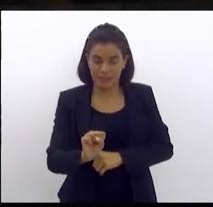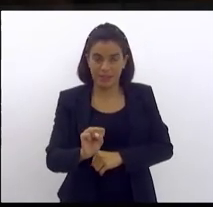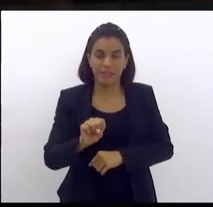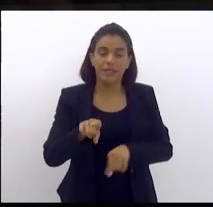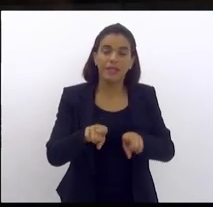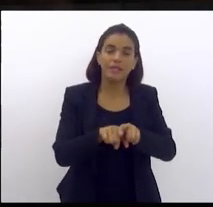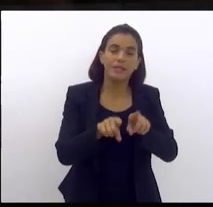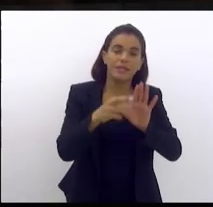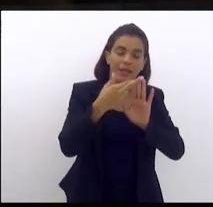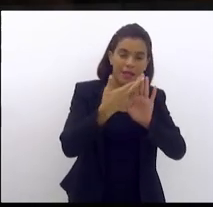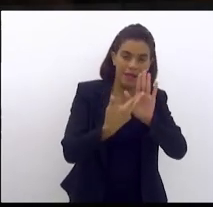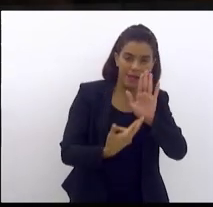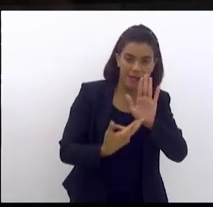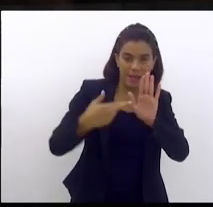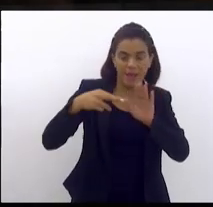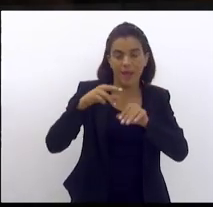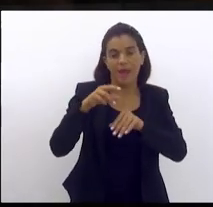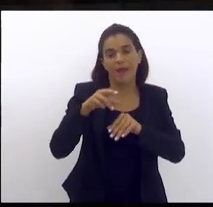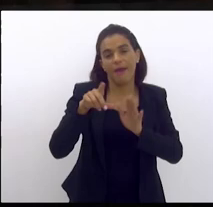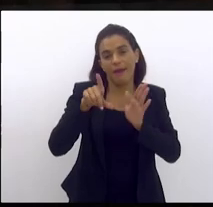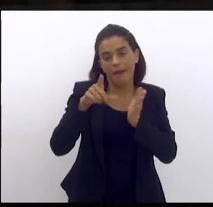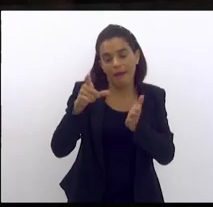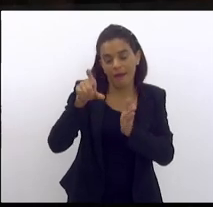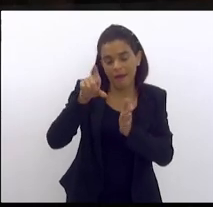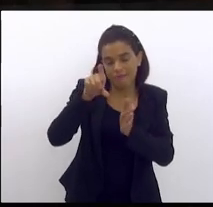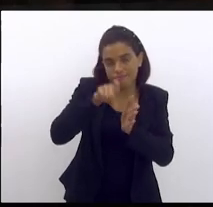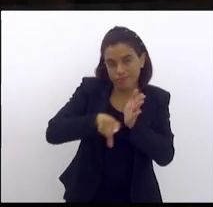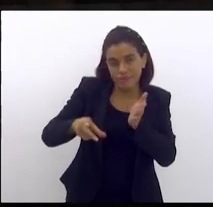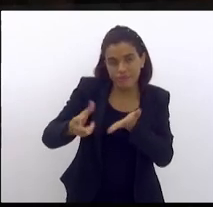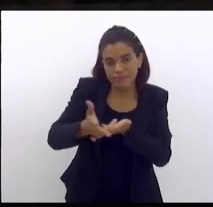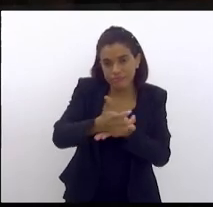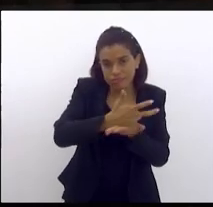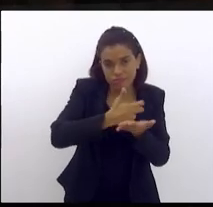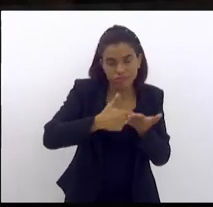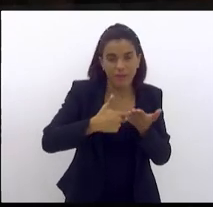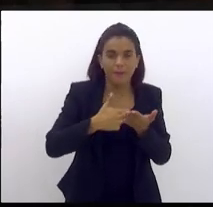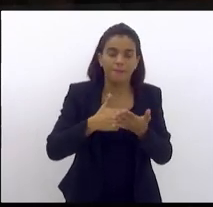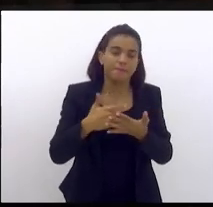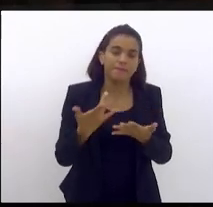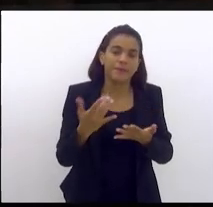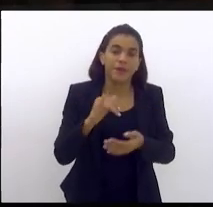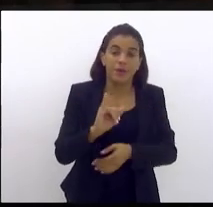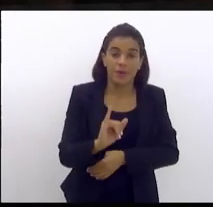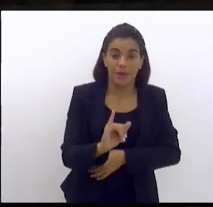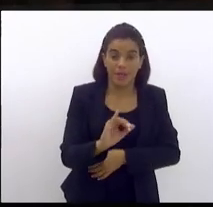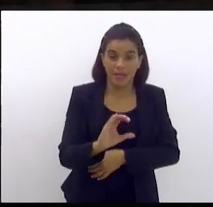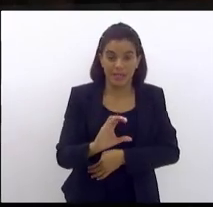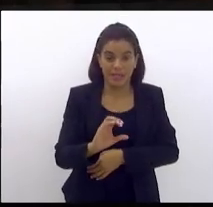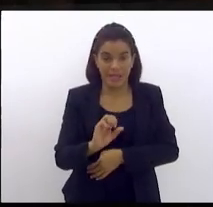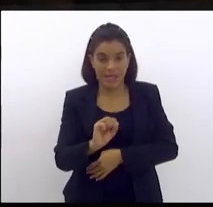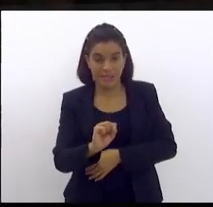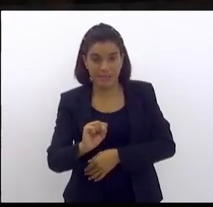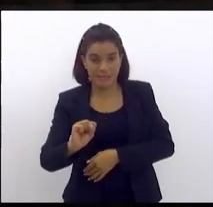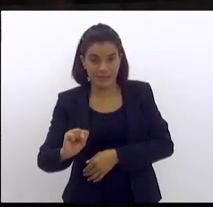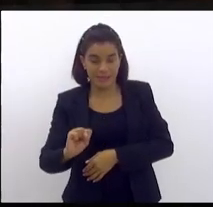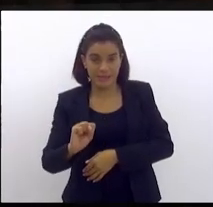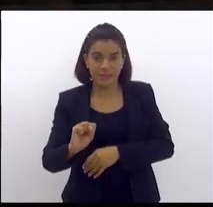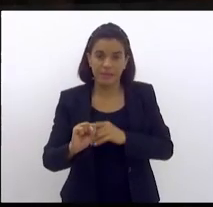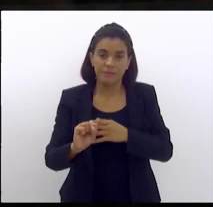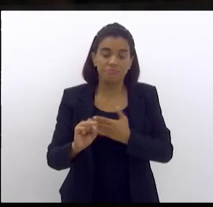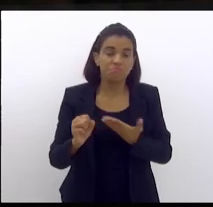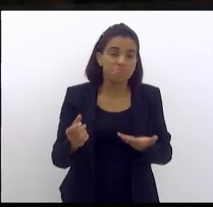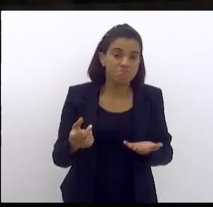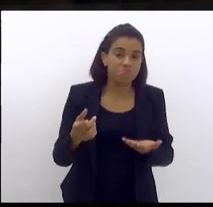tem regras tributárias municipais como por exemplo entre outras o ISS então se